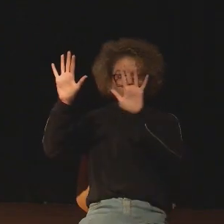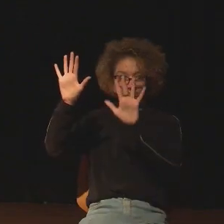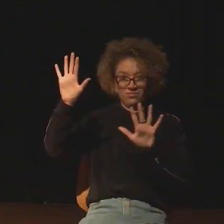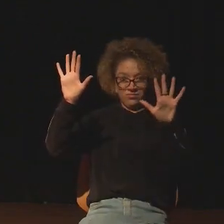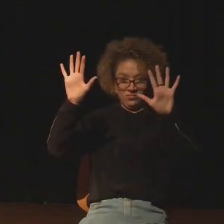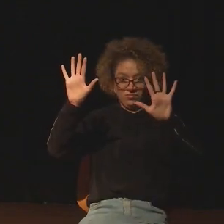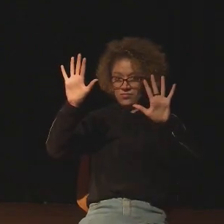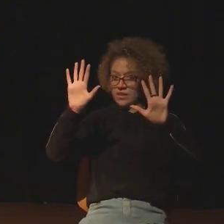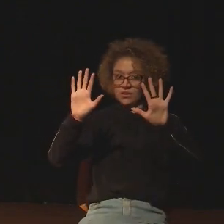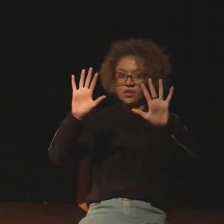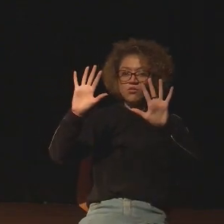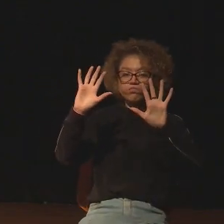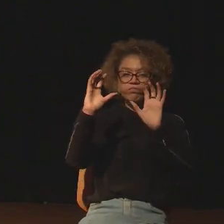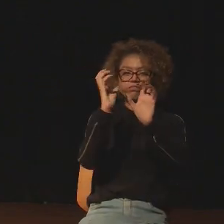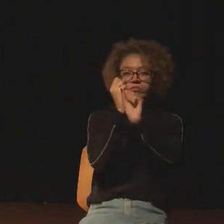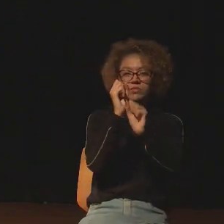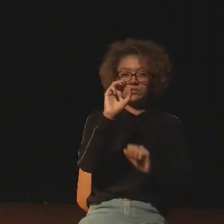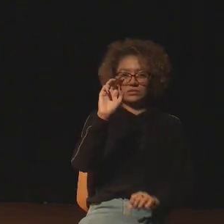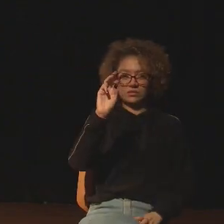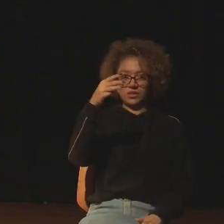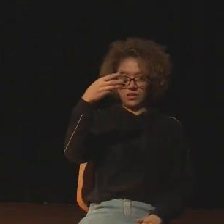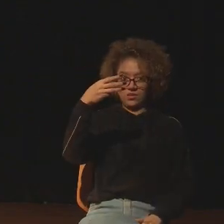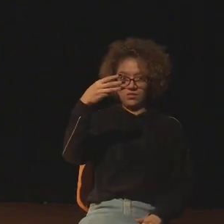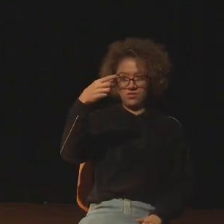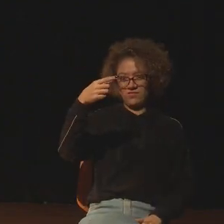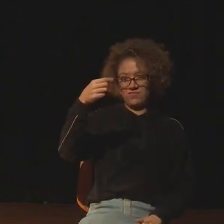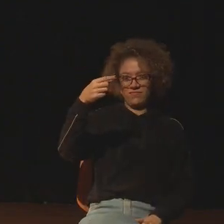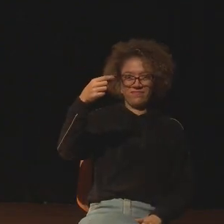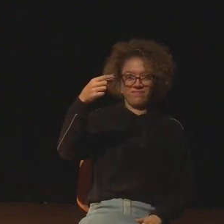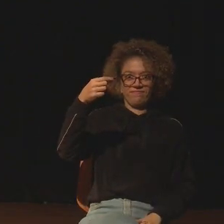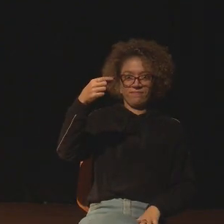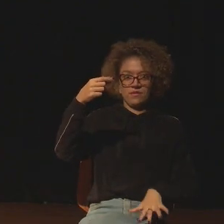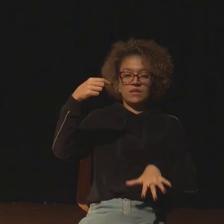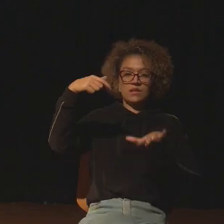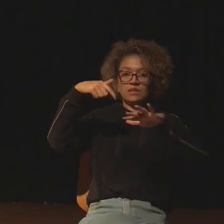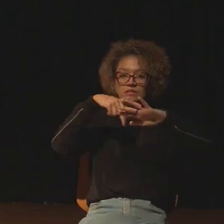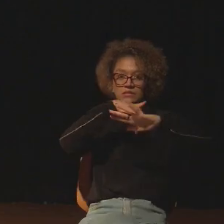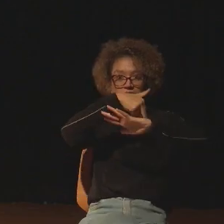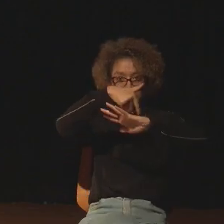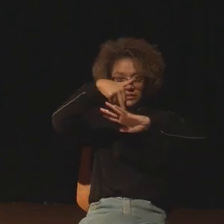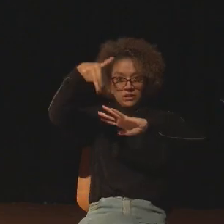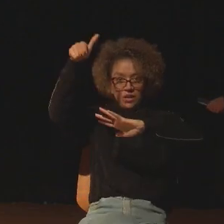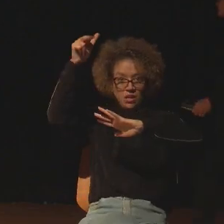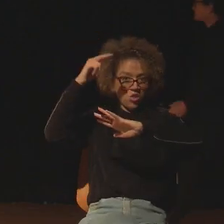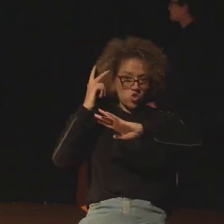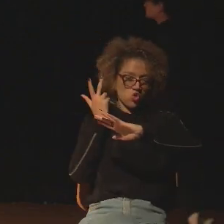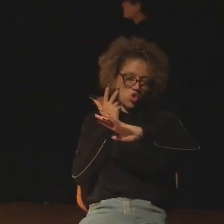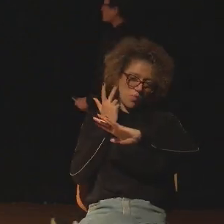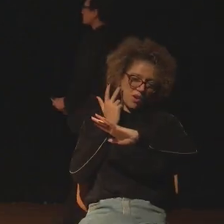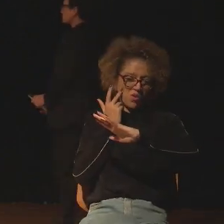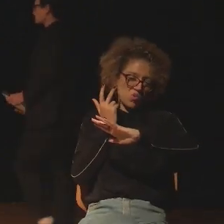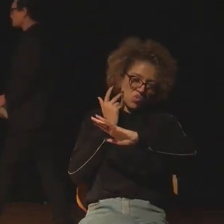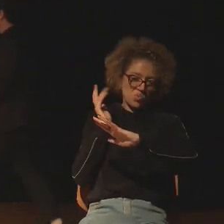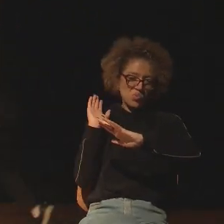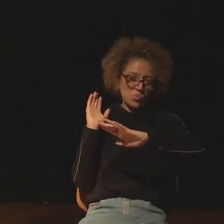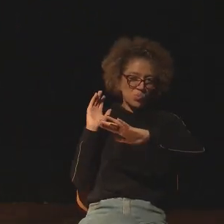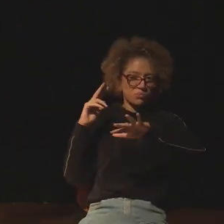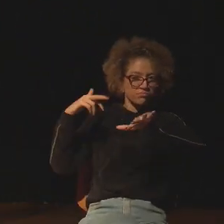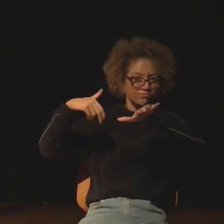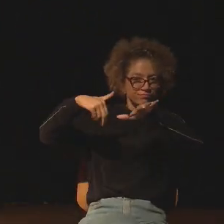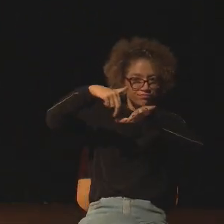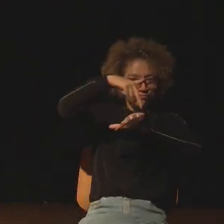3 elementos. As escadas de degrau normal, digamos assim, né, de